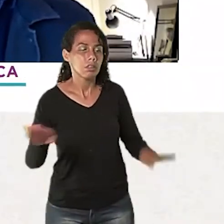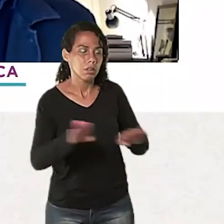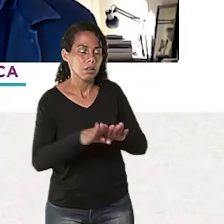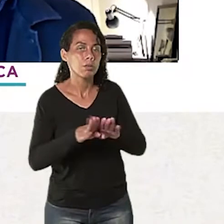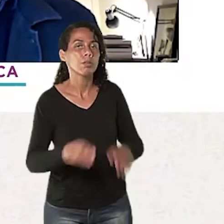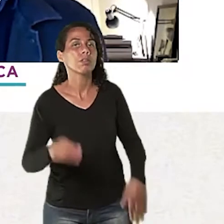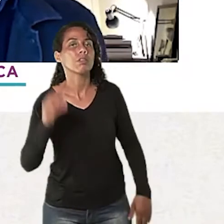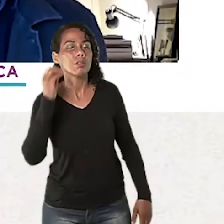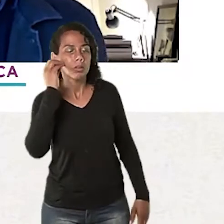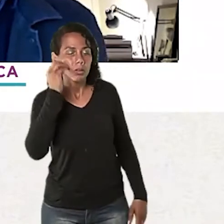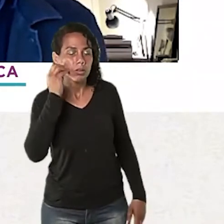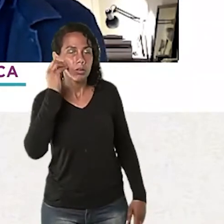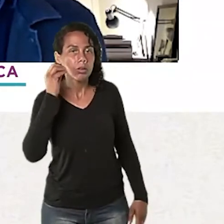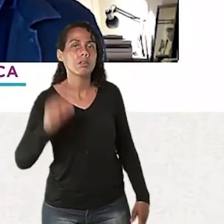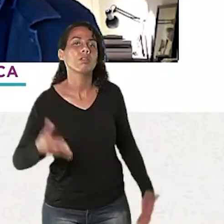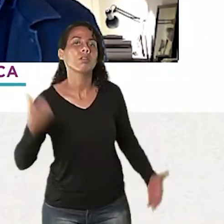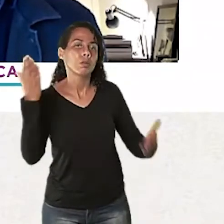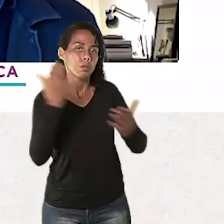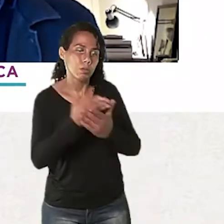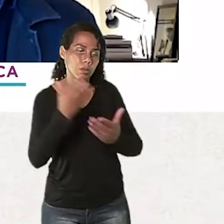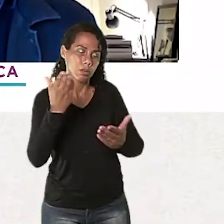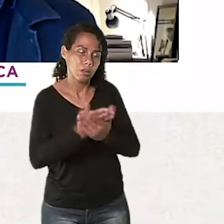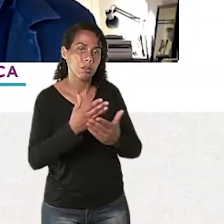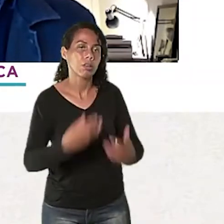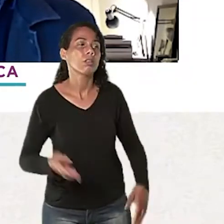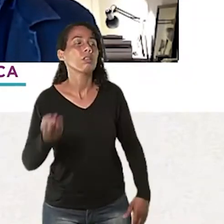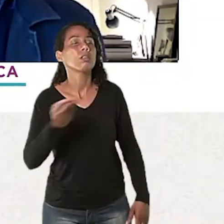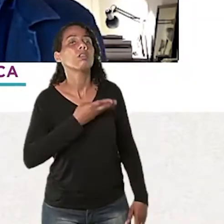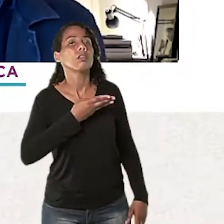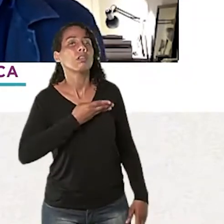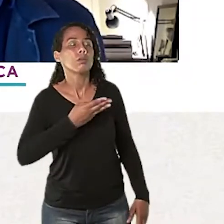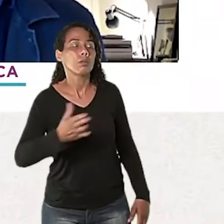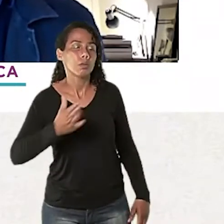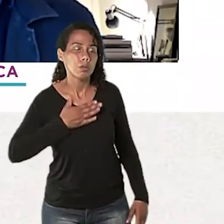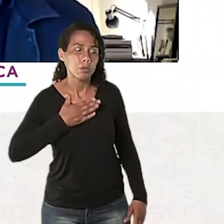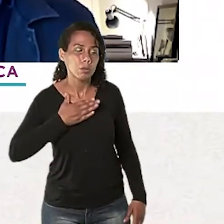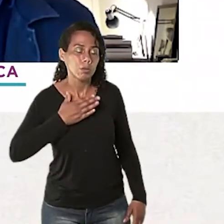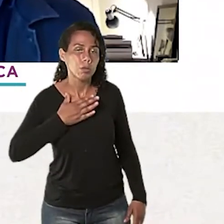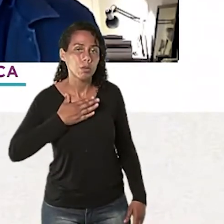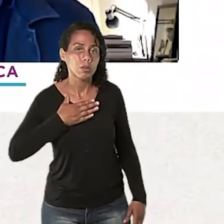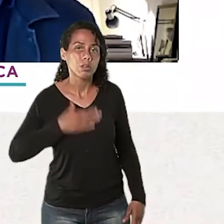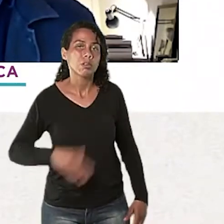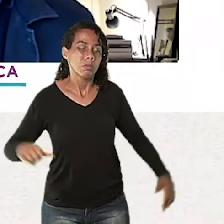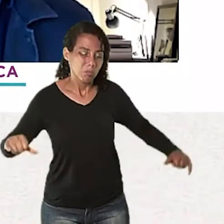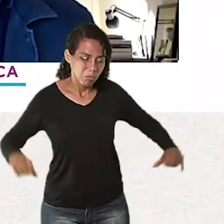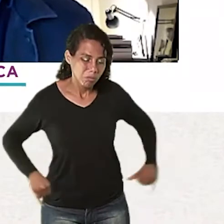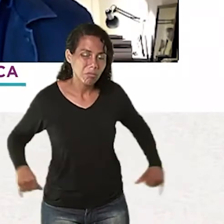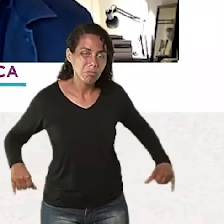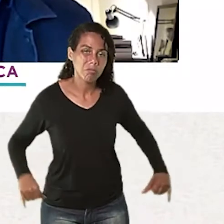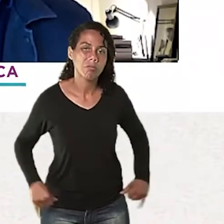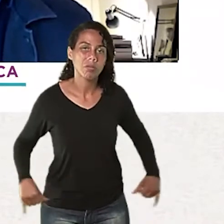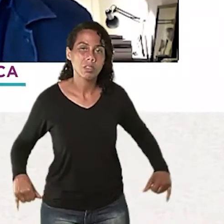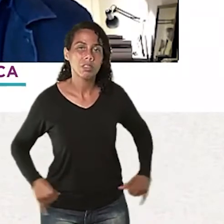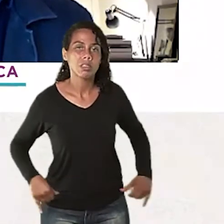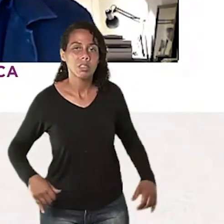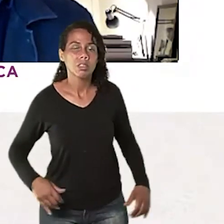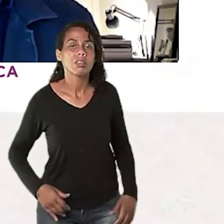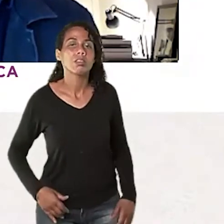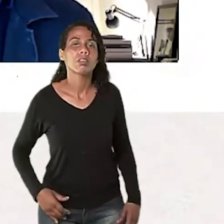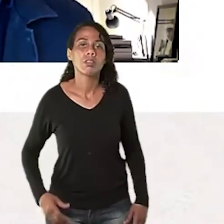e no caso dele foi profundamente mais grave do que o seu, porque todos os casos dele foram